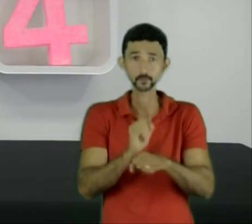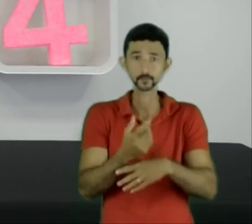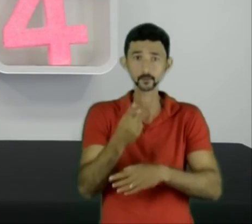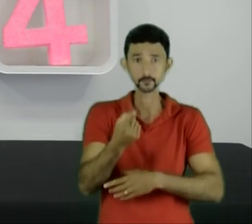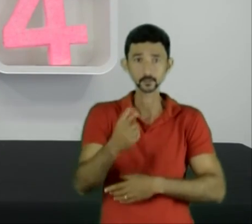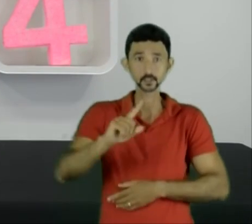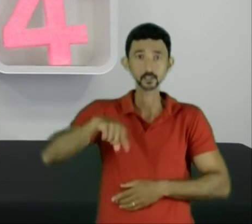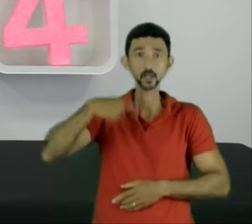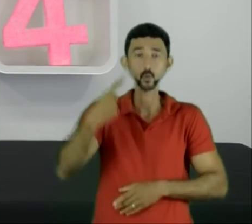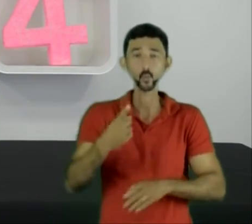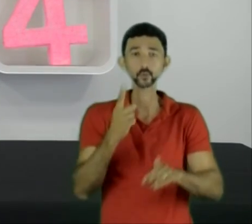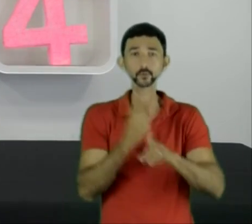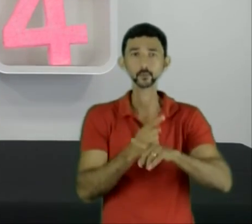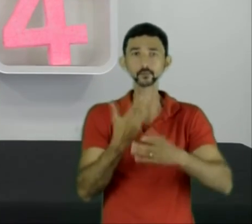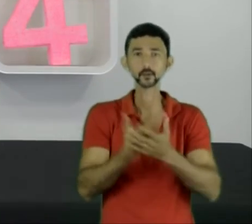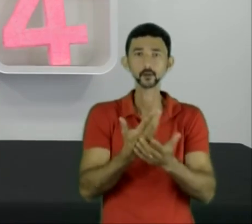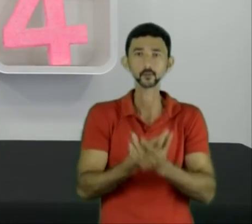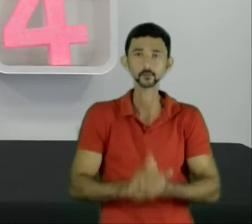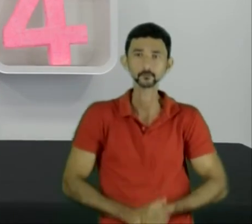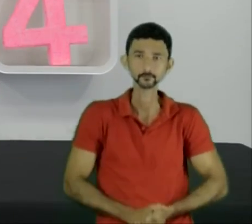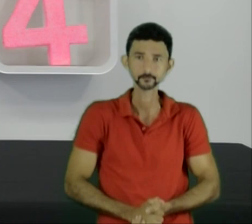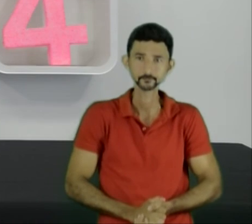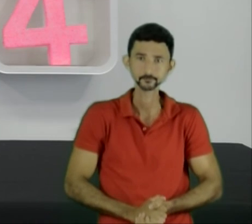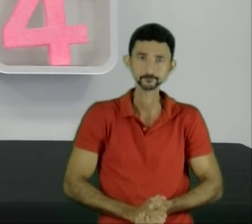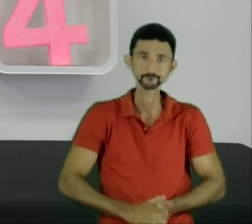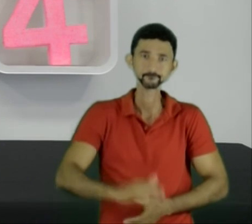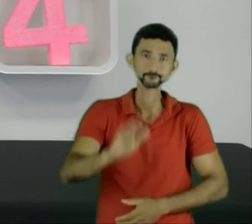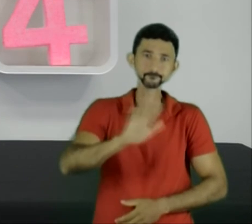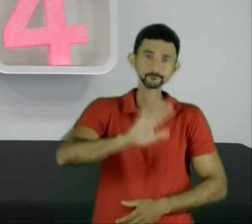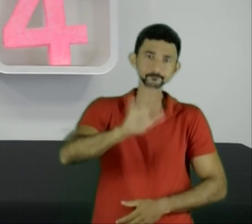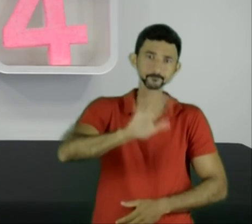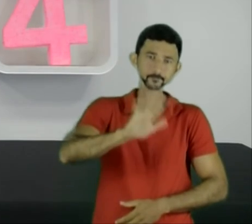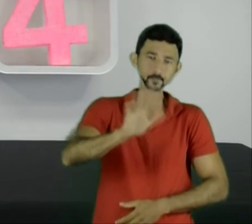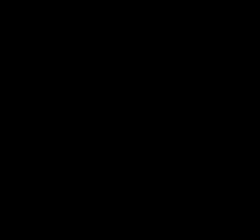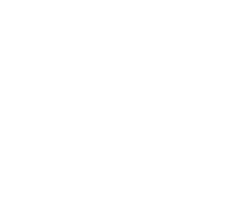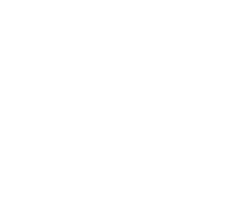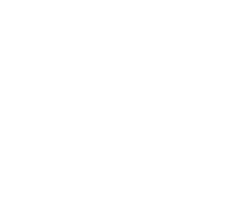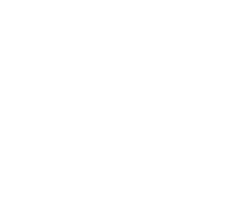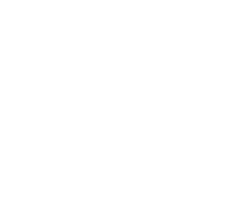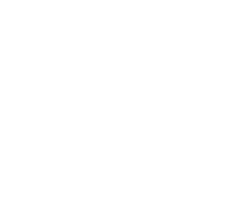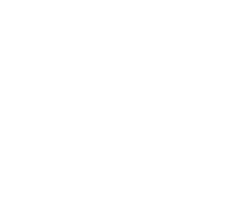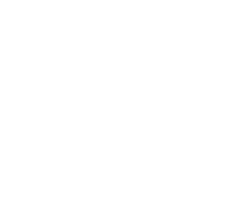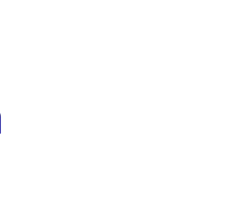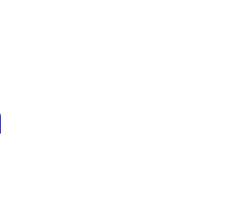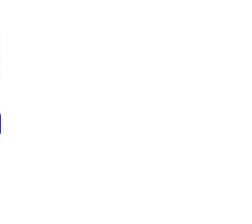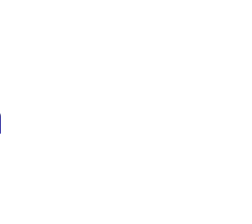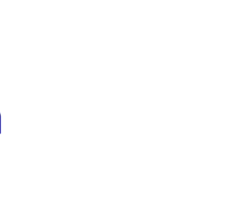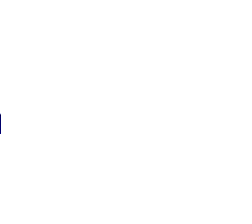você na continuação dessa aula. Até a próxima, bons estudos!